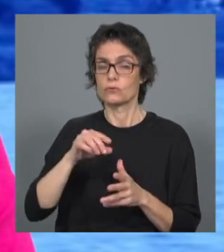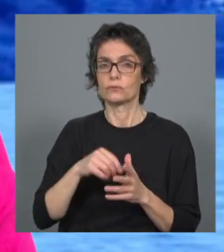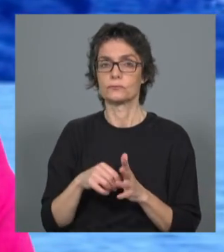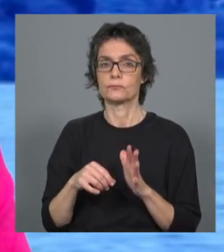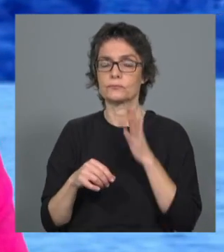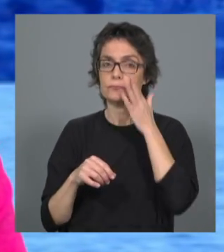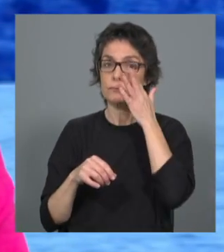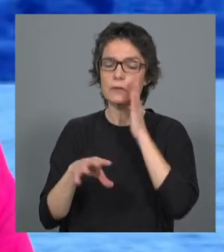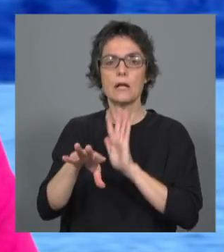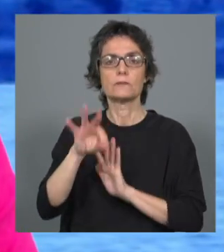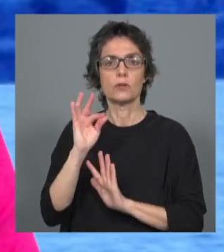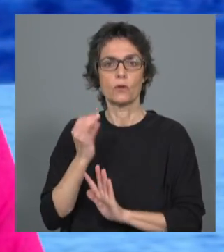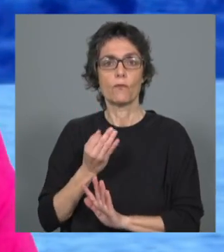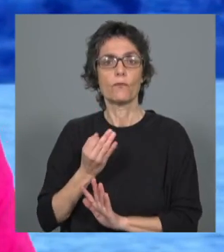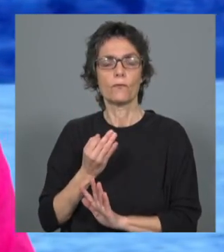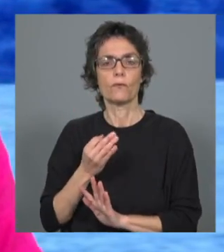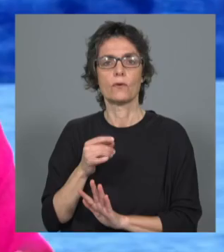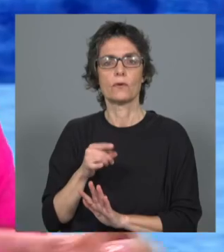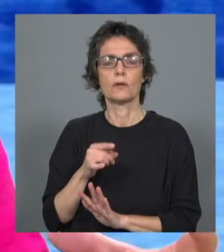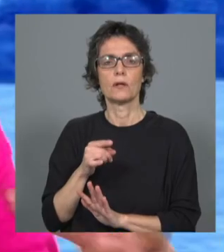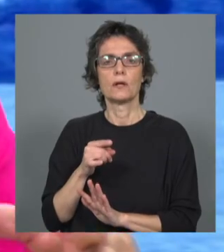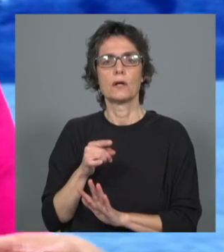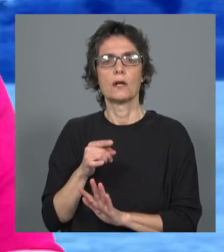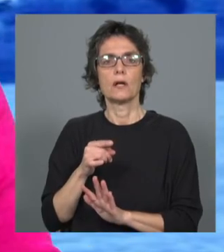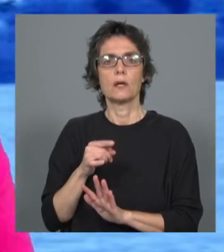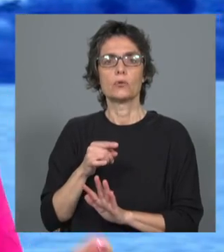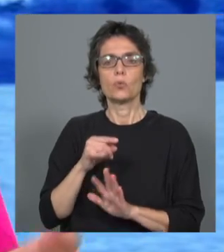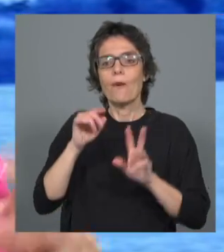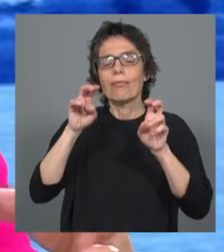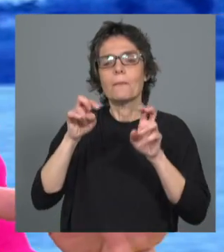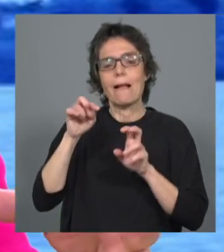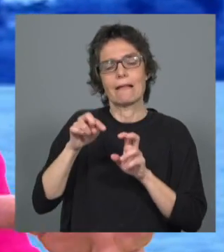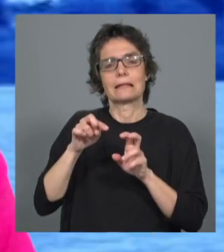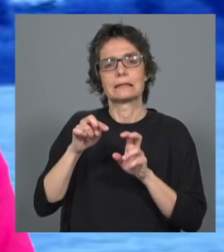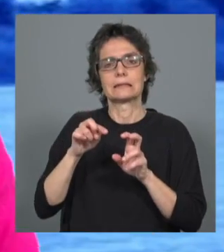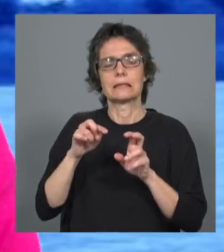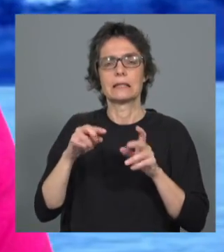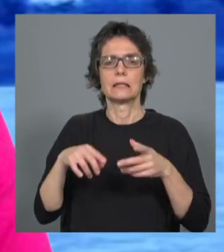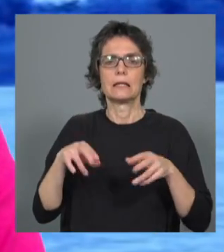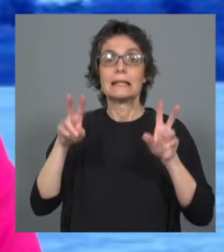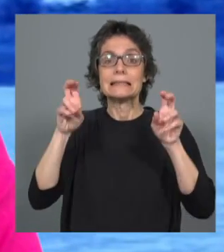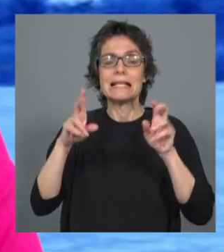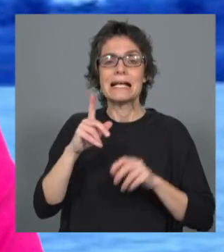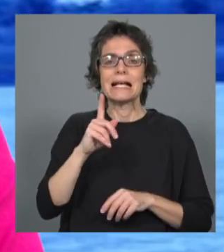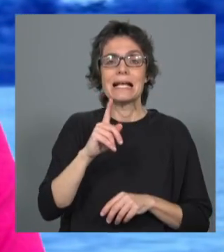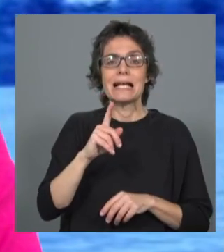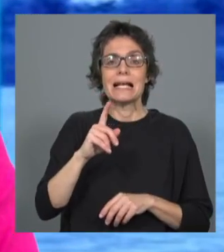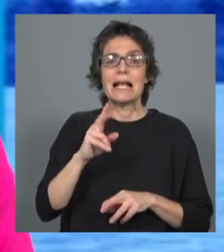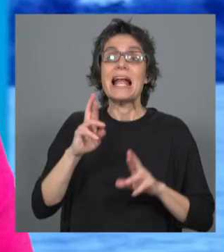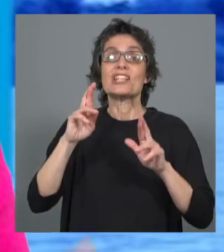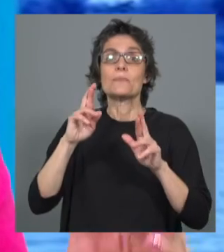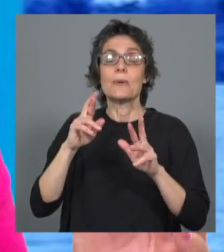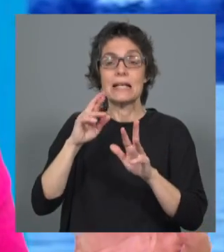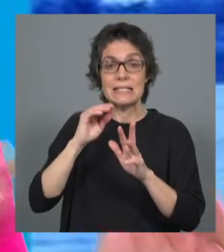para tema de todo o ano que culmina nesta semana o Esperança-te. E